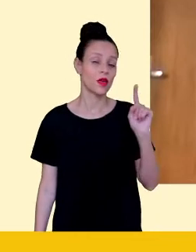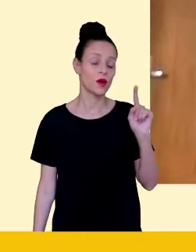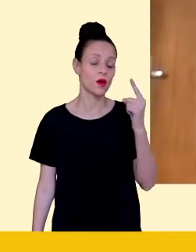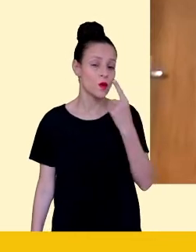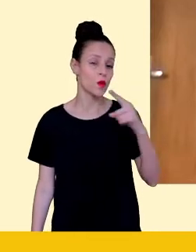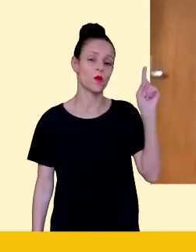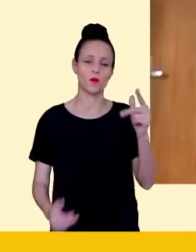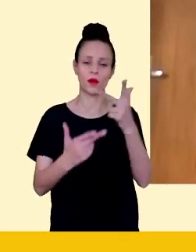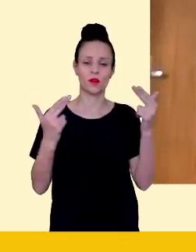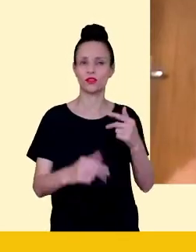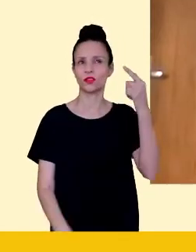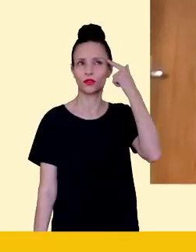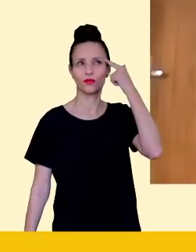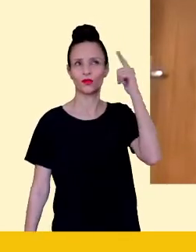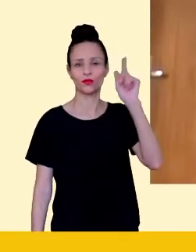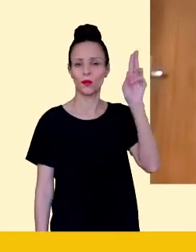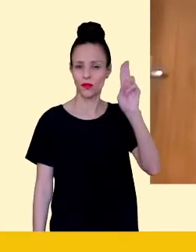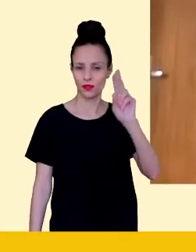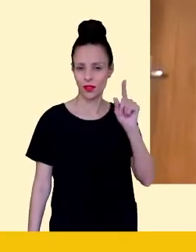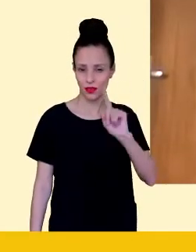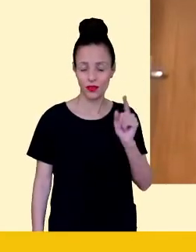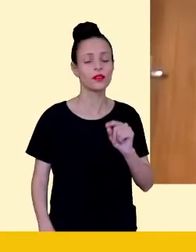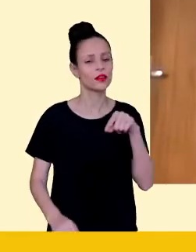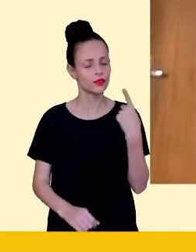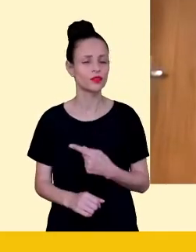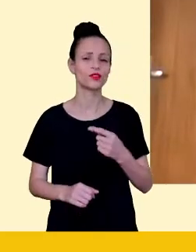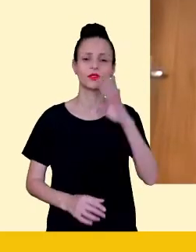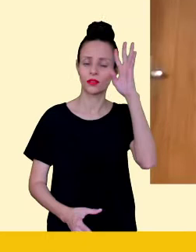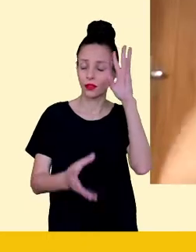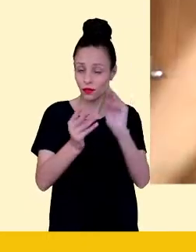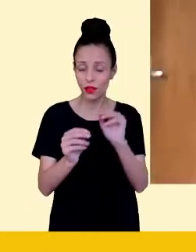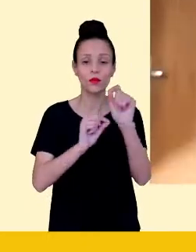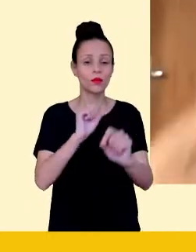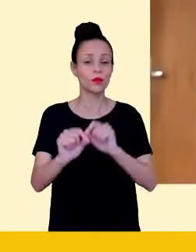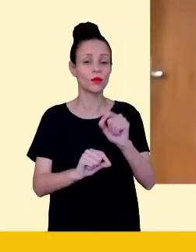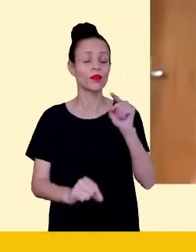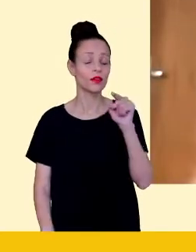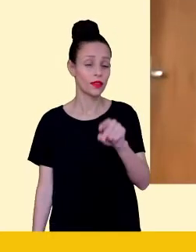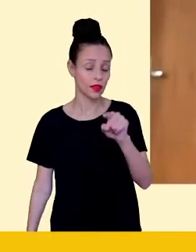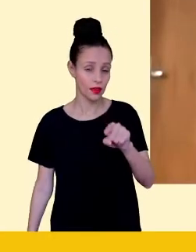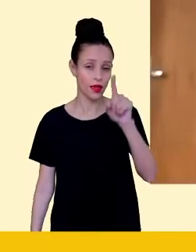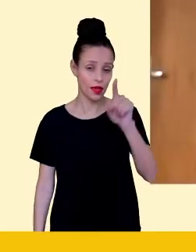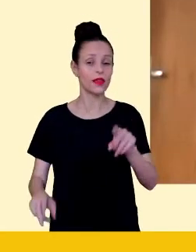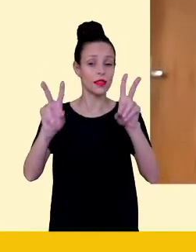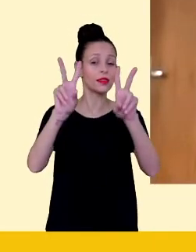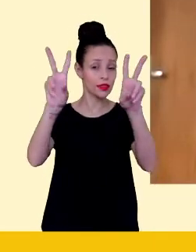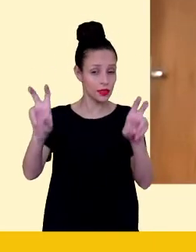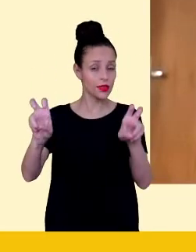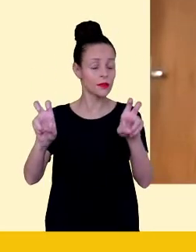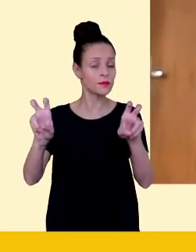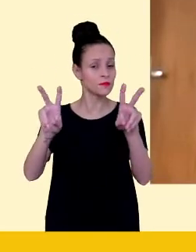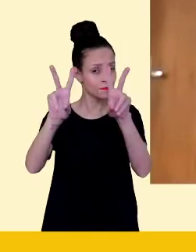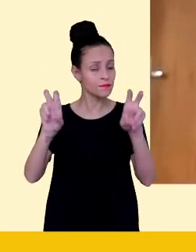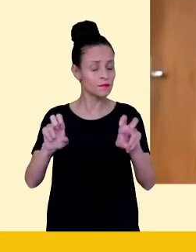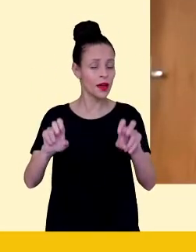a última. A gente nunca tinha imaginado isso inicialmente. Assim, então, foi uma coisa da gente entender que é